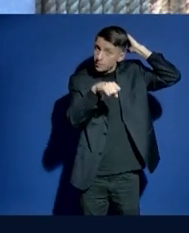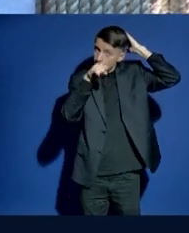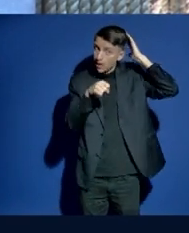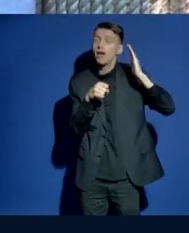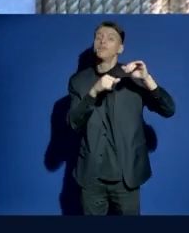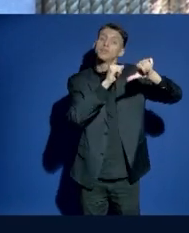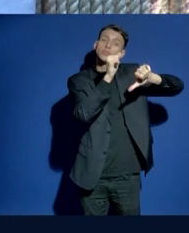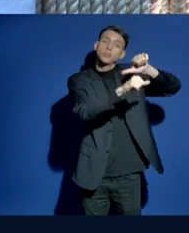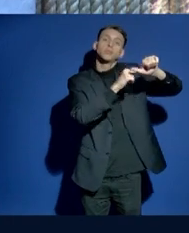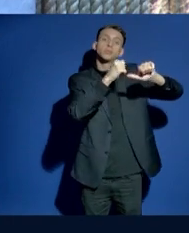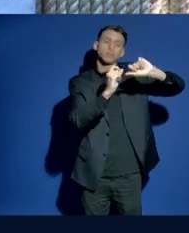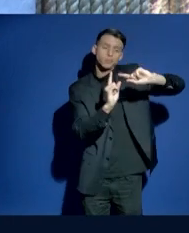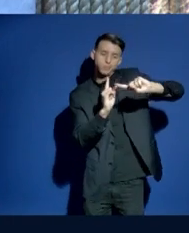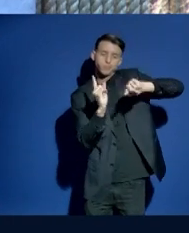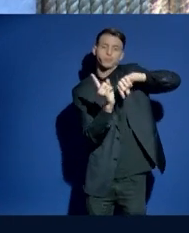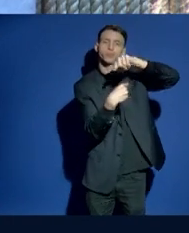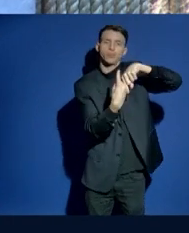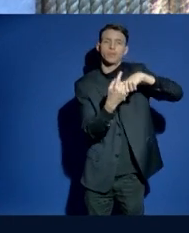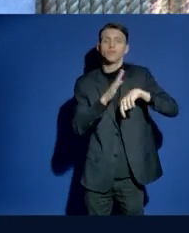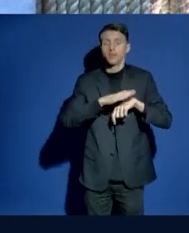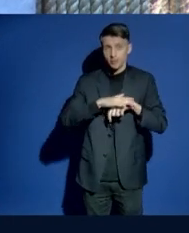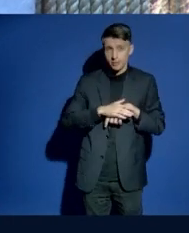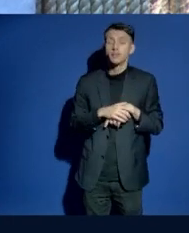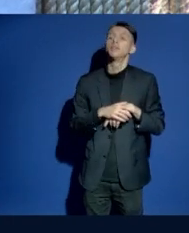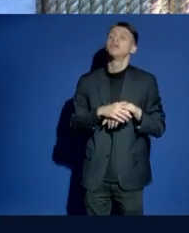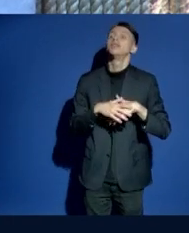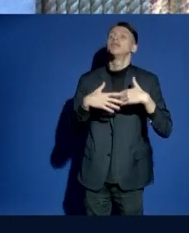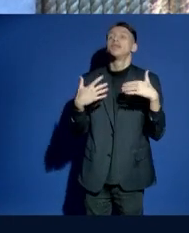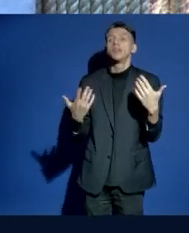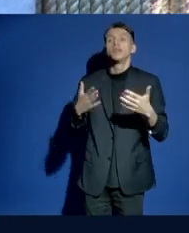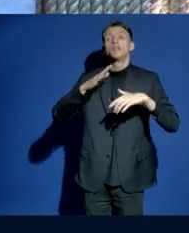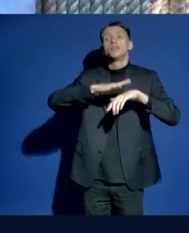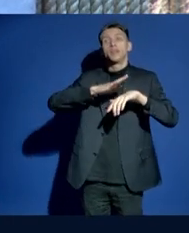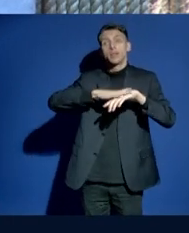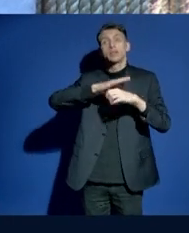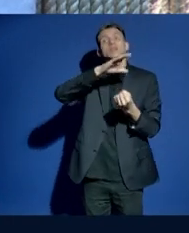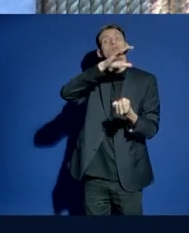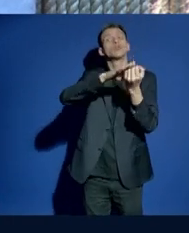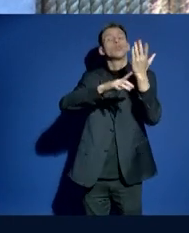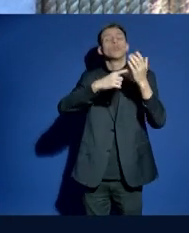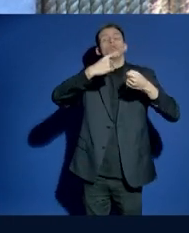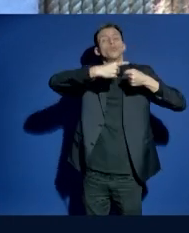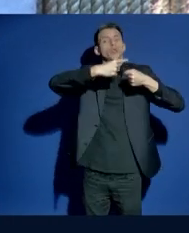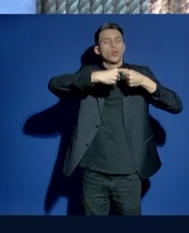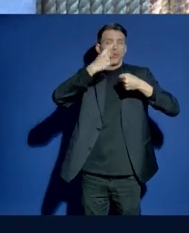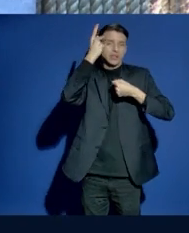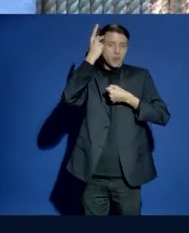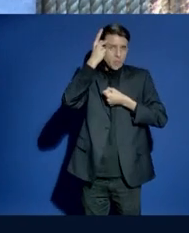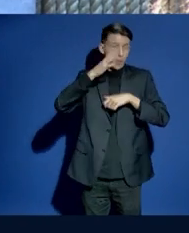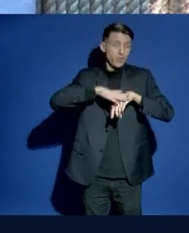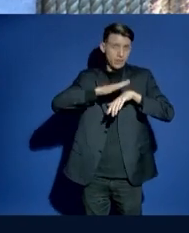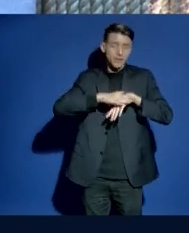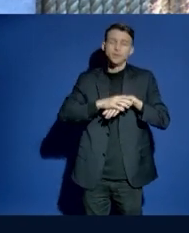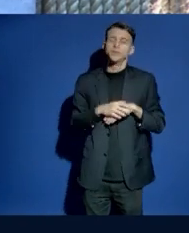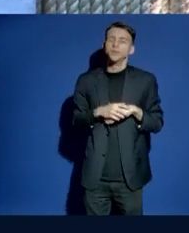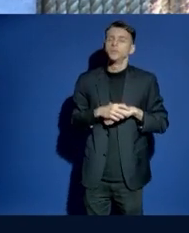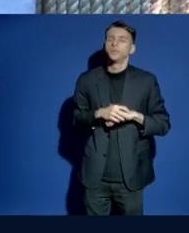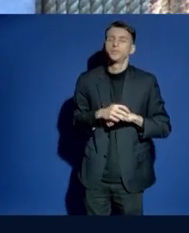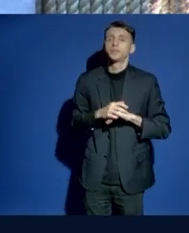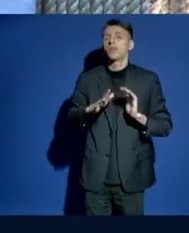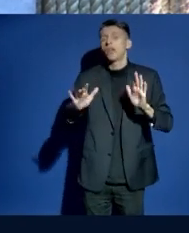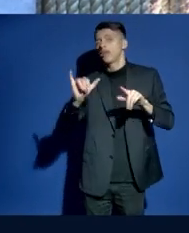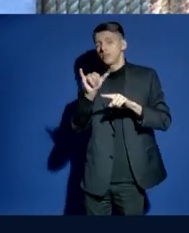tinham inaugurado uma planta com a usina Cocal aqui no interior de São Paulo a estratégia que eles